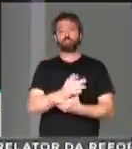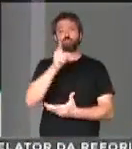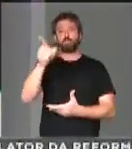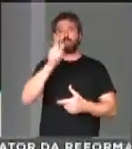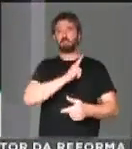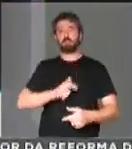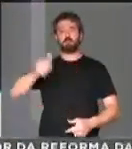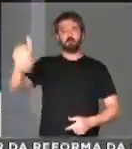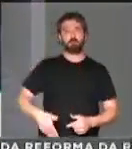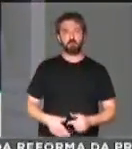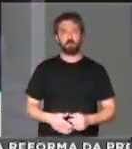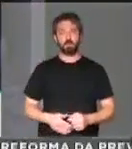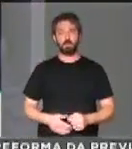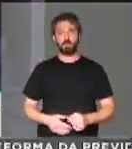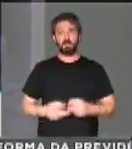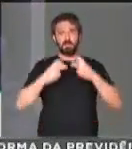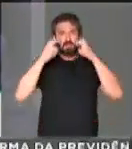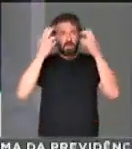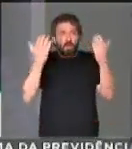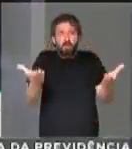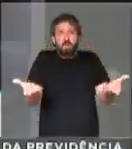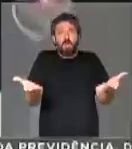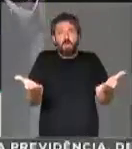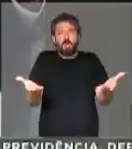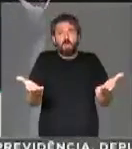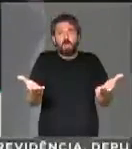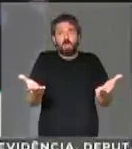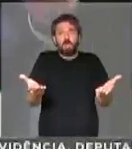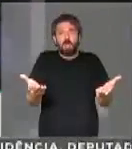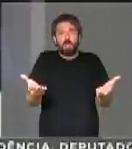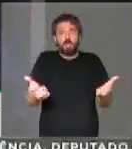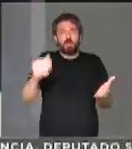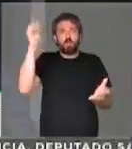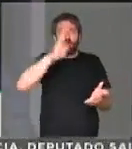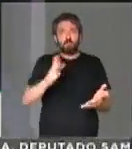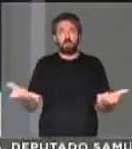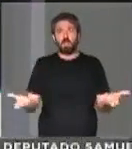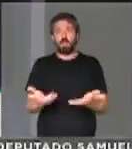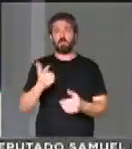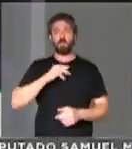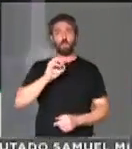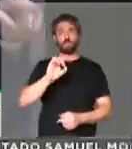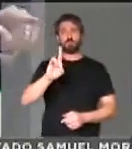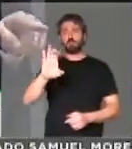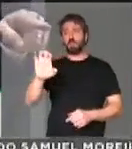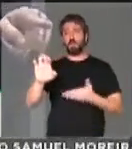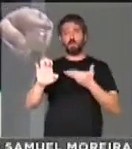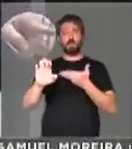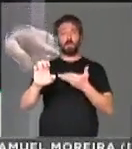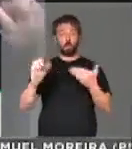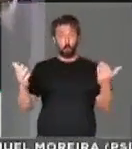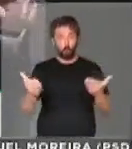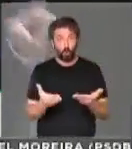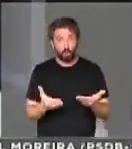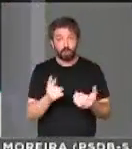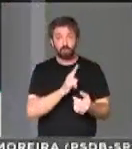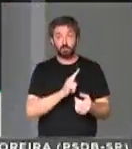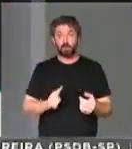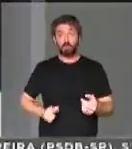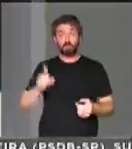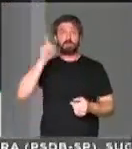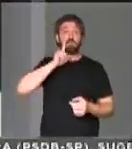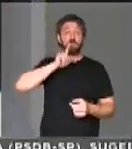desse desgoverno. Vejam que vergonha o que o Brasil está passando agora na OCDE. Hoje, o